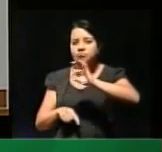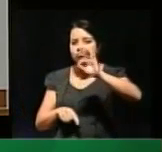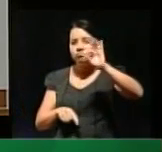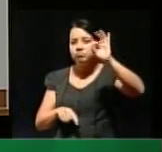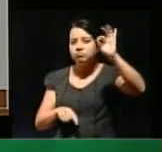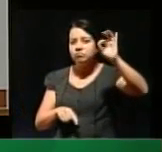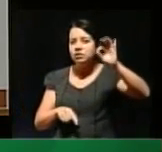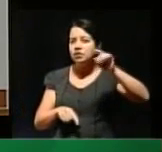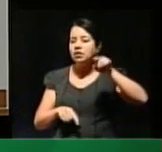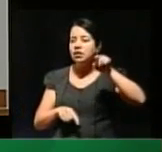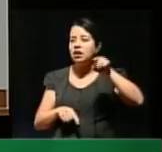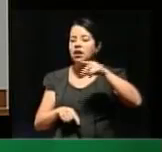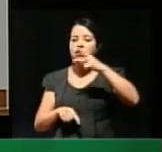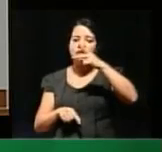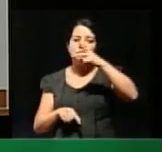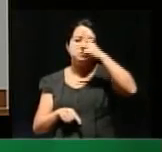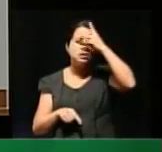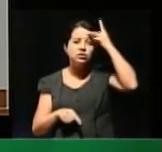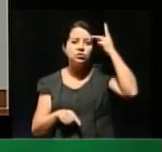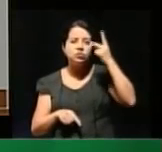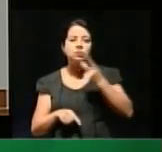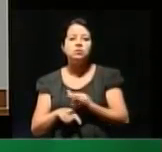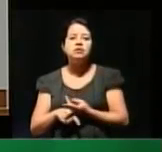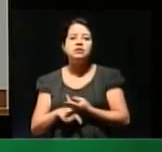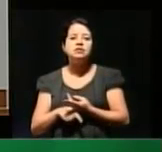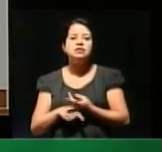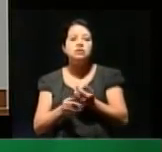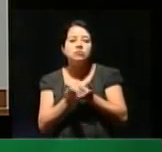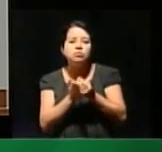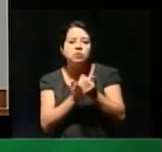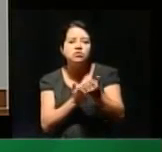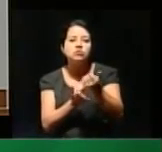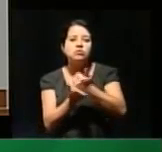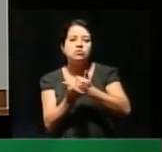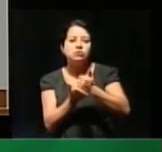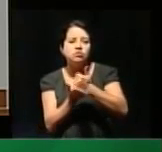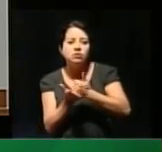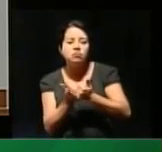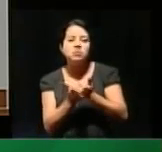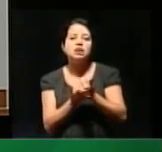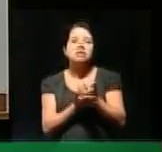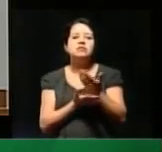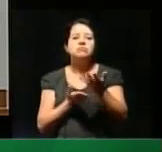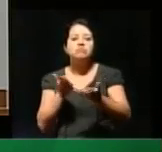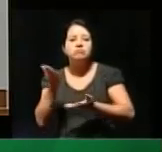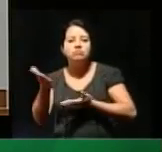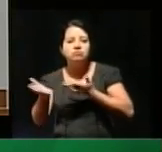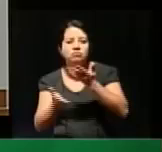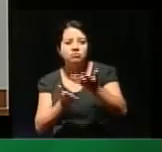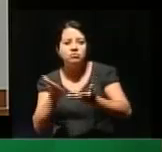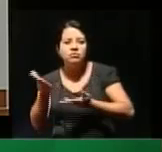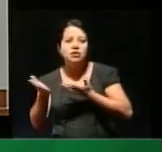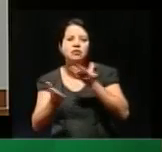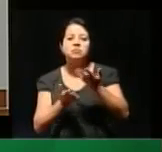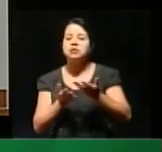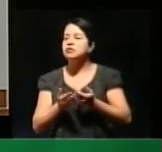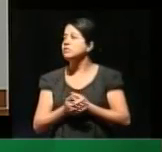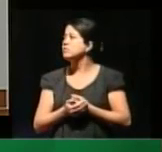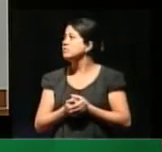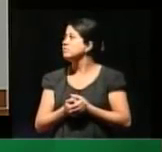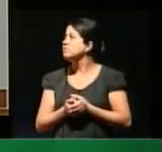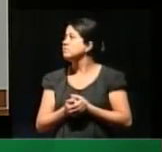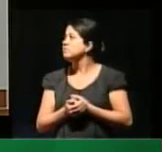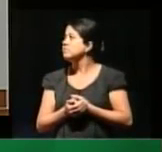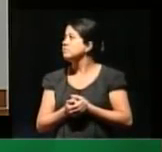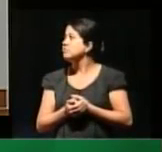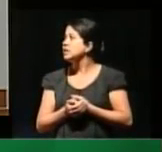que começaram antirretroviral, e E a linha de cima, que está descendo, é o